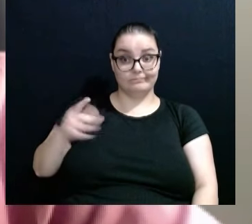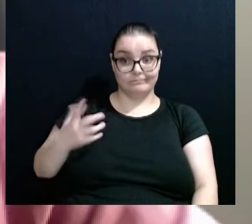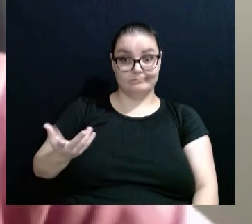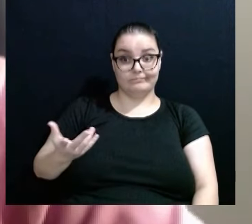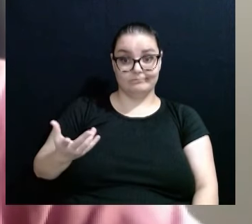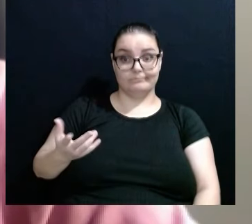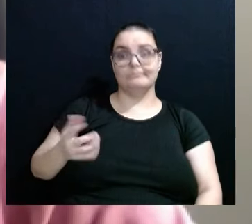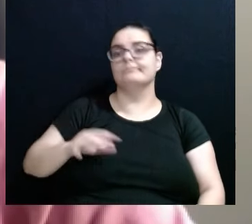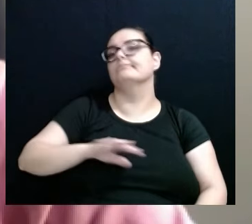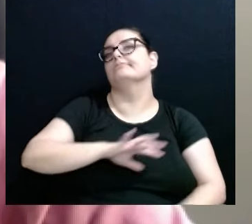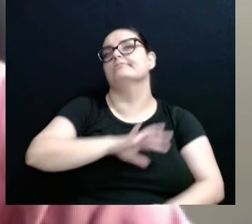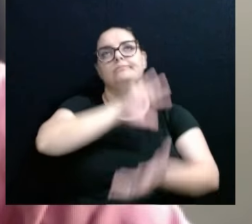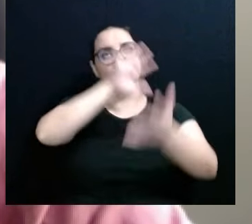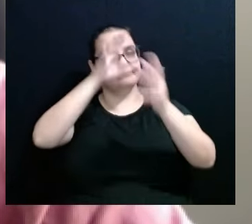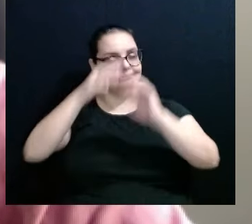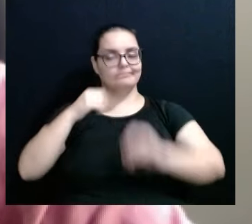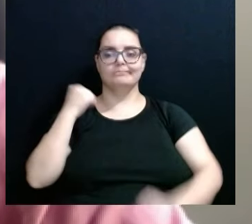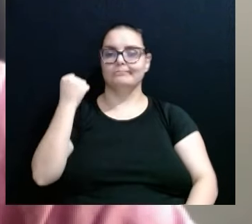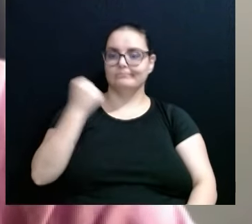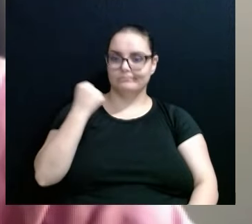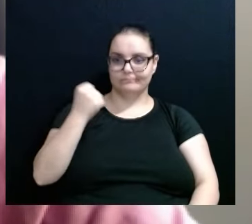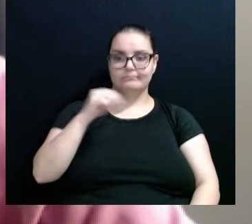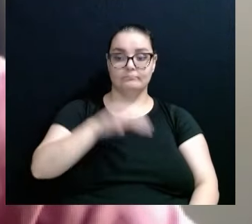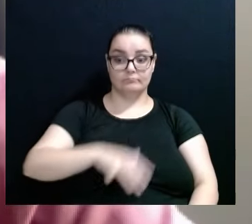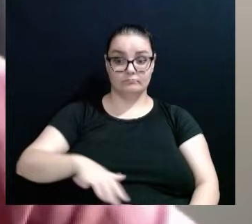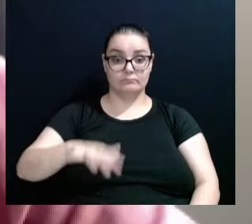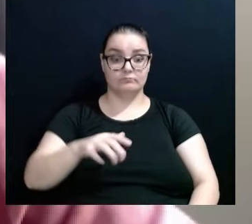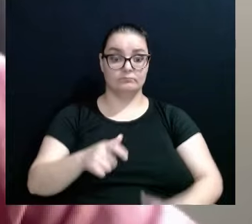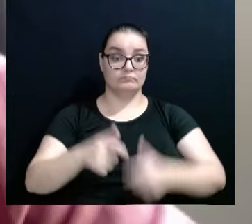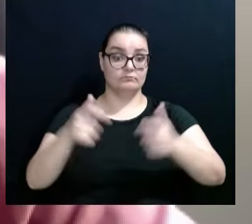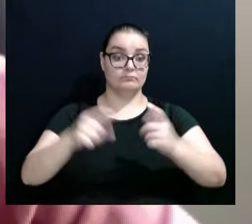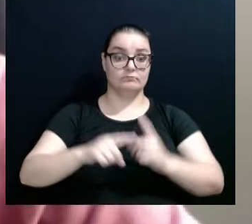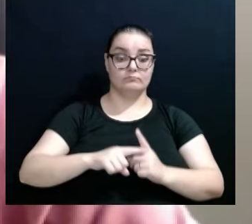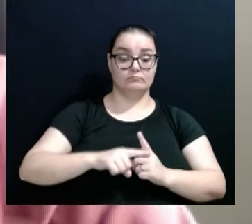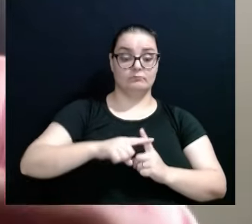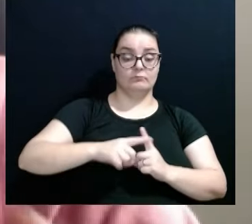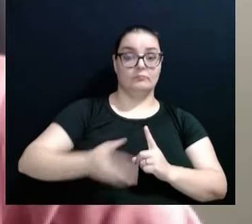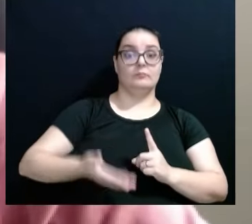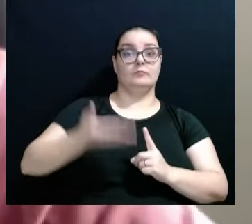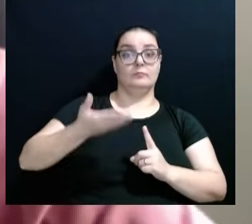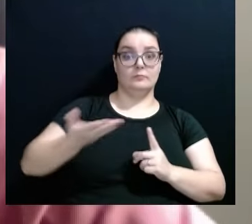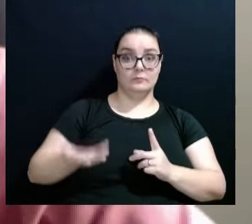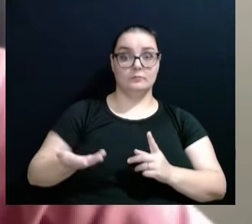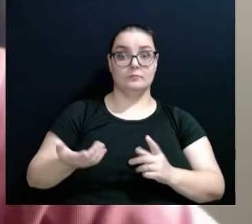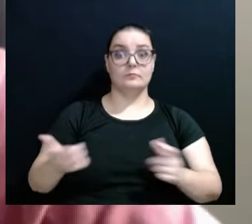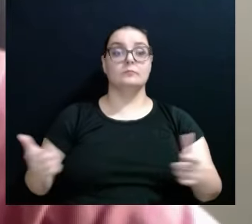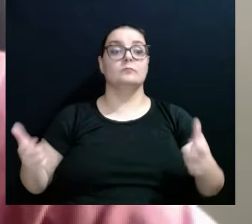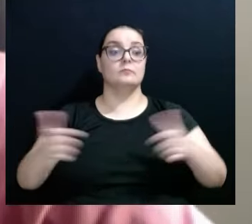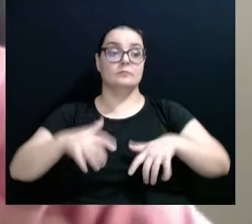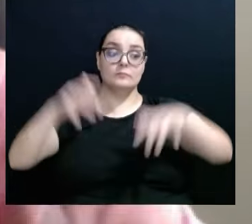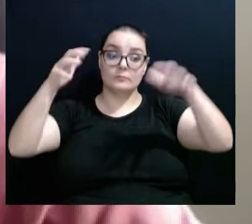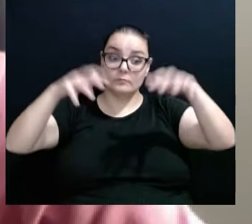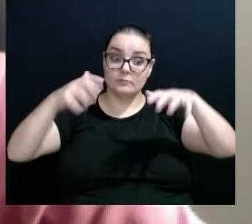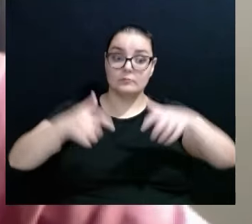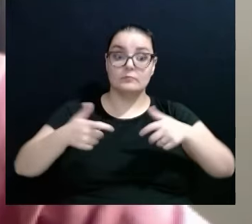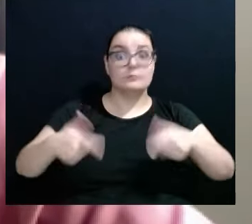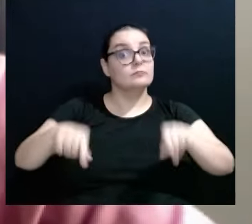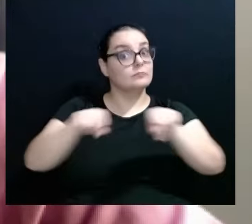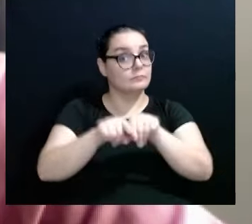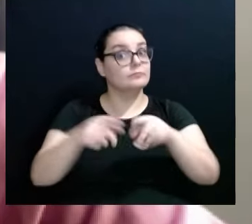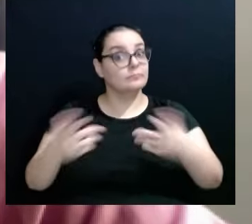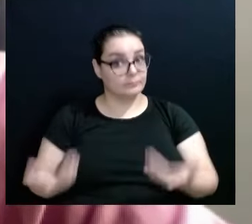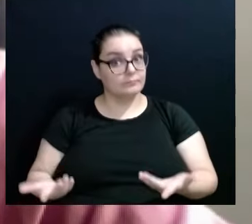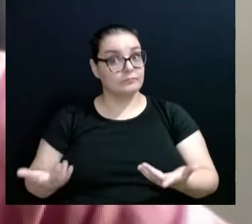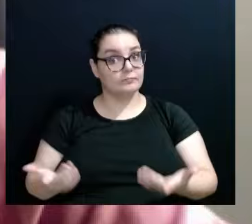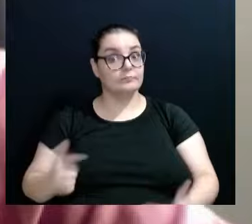Amazônia, né? A gente tem mudança climática muito severa na região, aumento de temperatura muito alto, redução de chuva